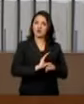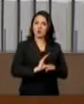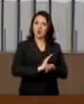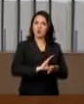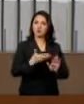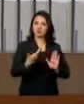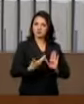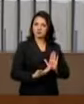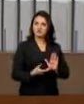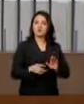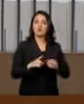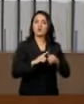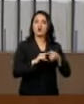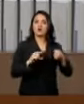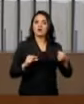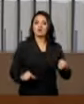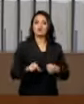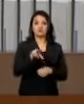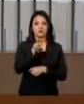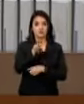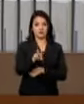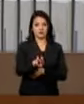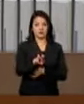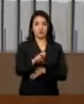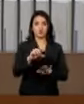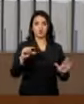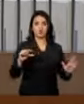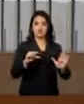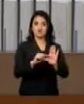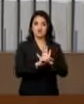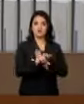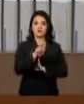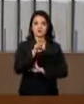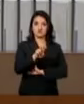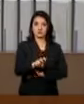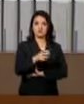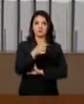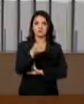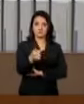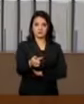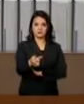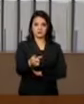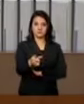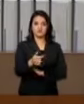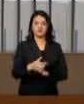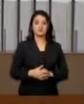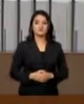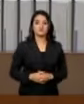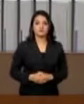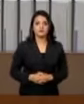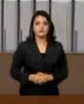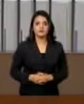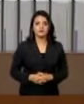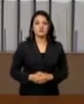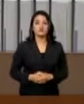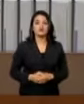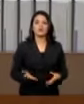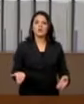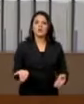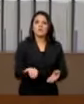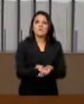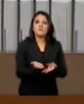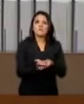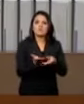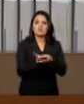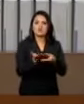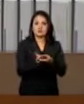em seu artigo 5º, inciso 57. As ações ora submetidas